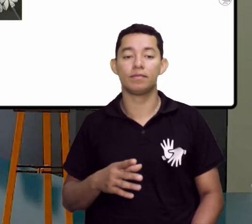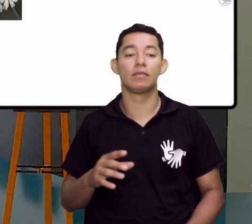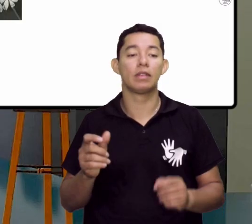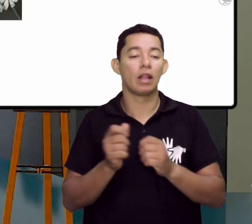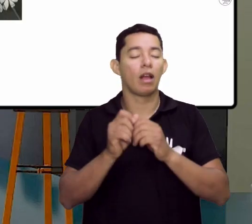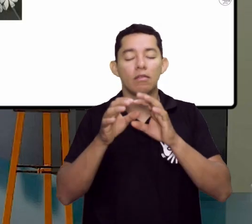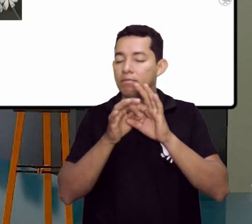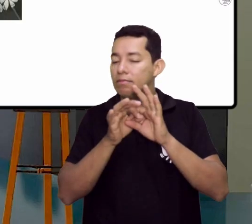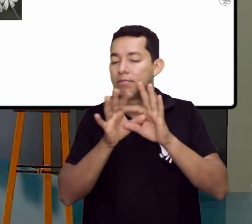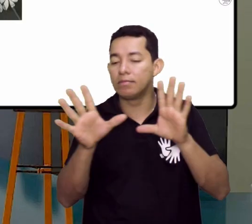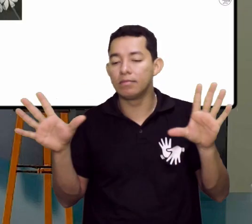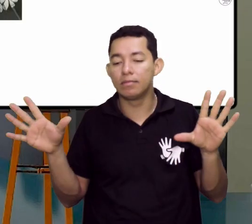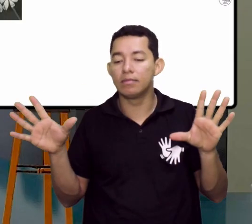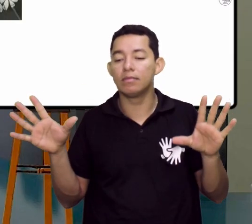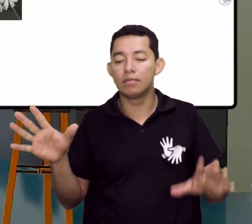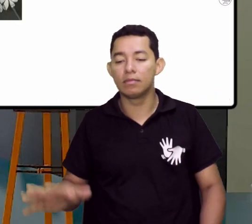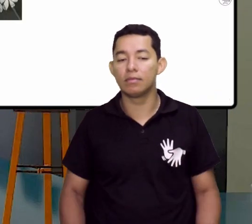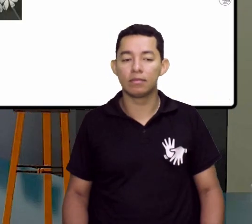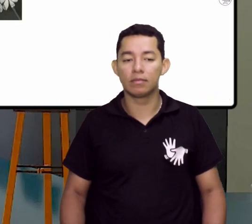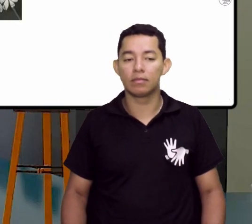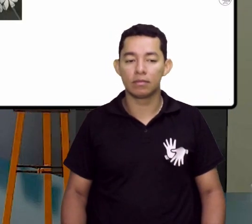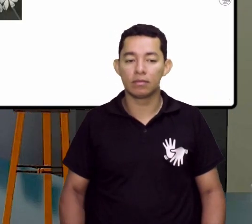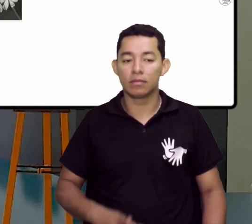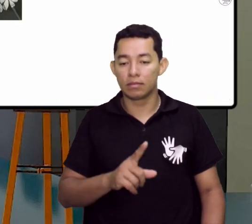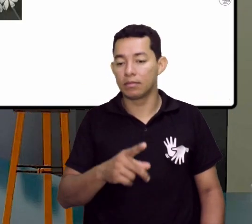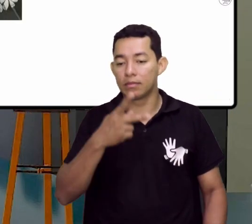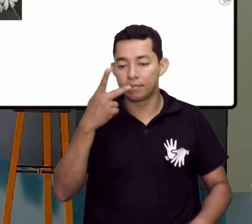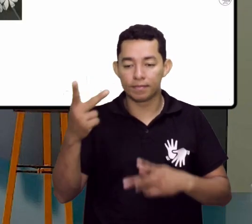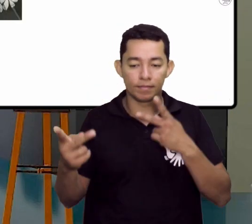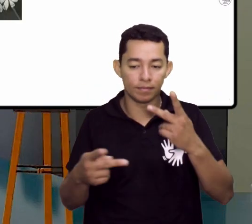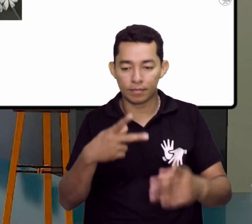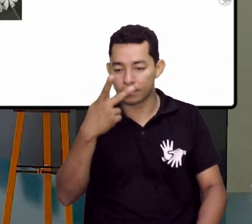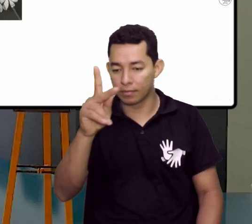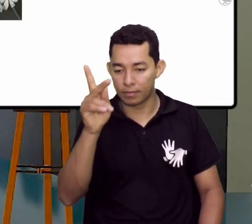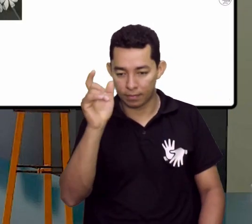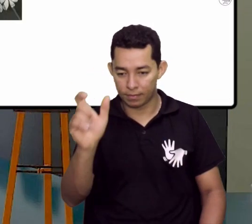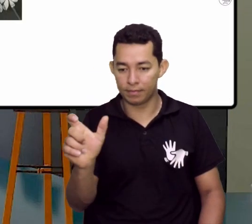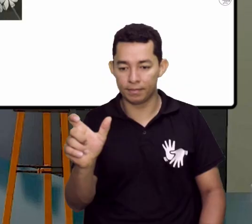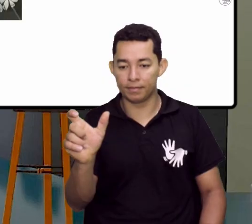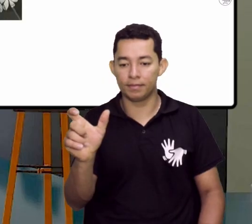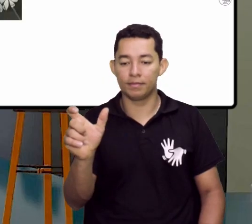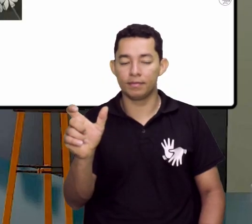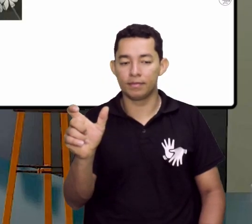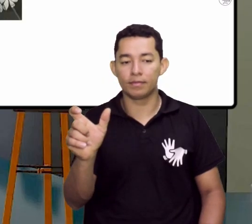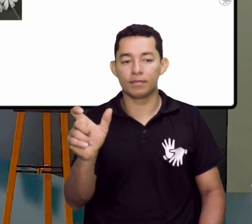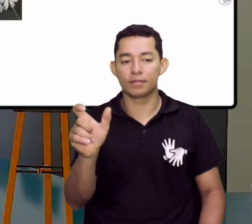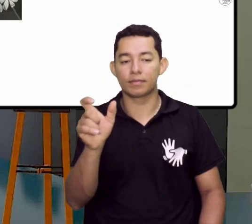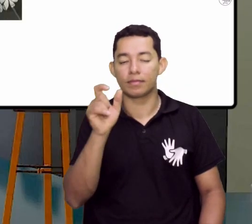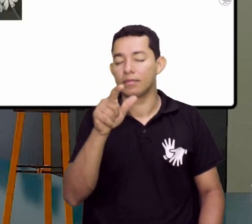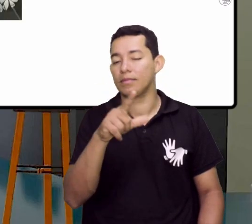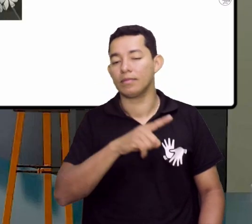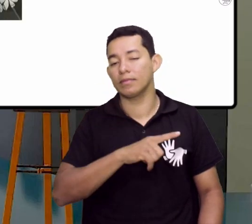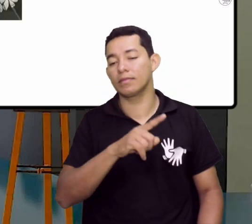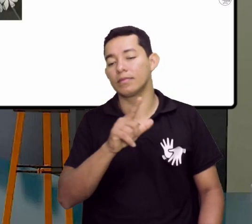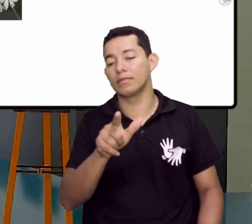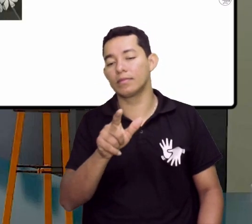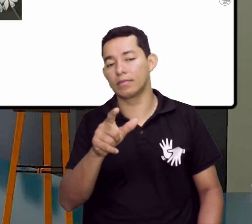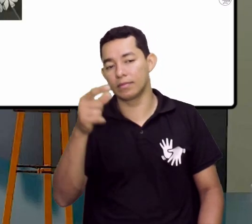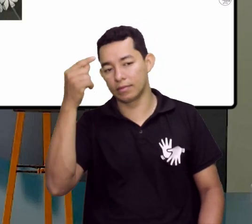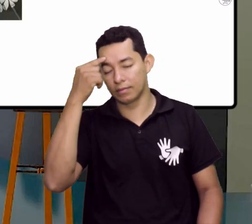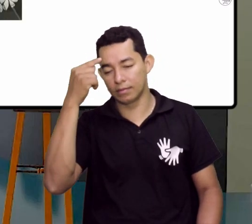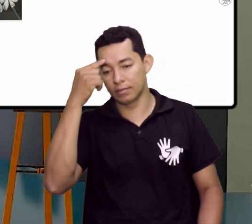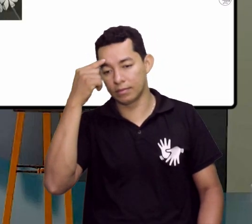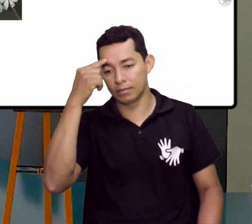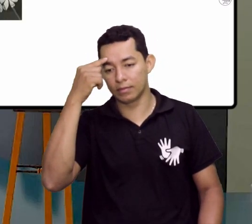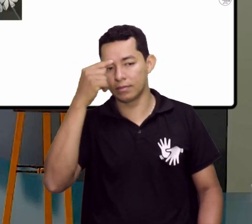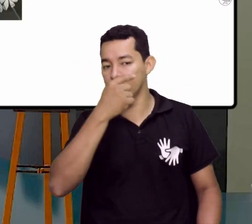aberto, né? Você vai dizer, você vai falar com suas palavras aquilo que você pensa, aquilo